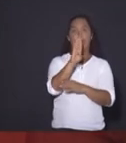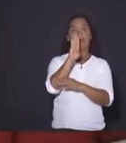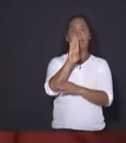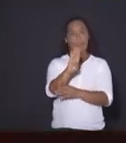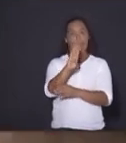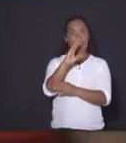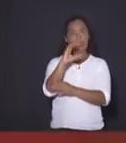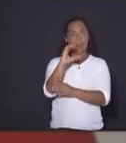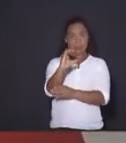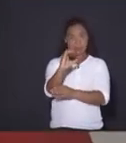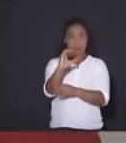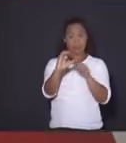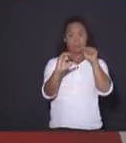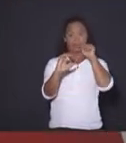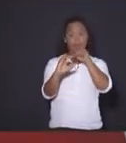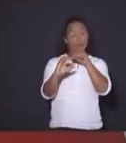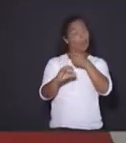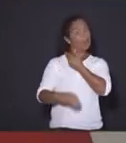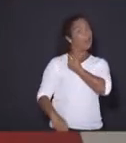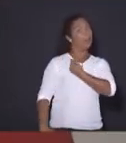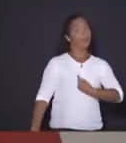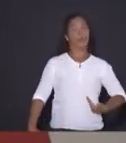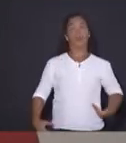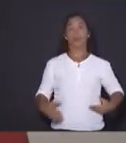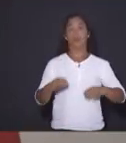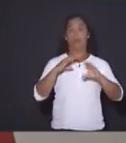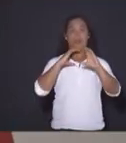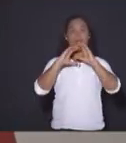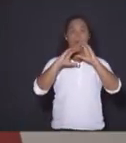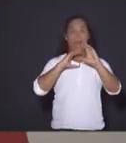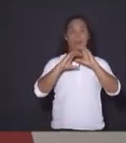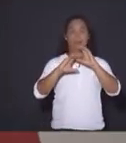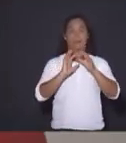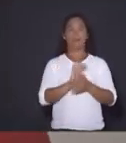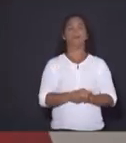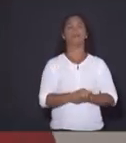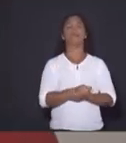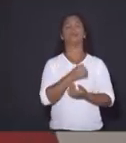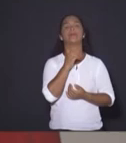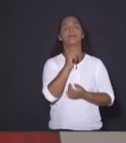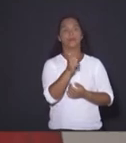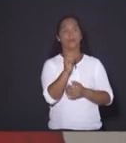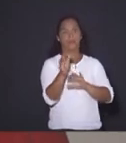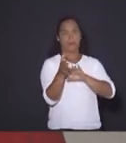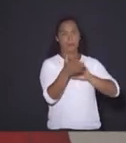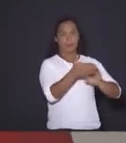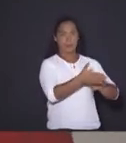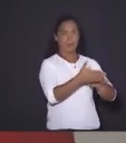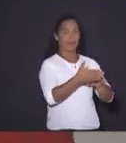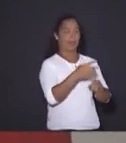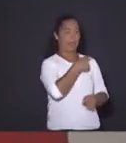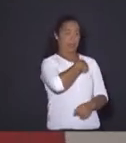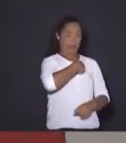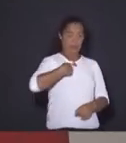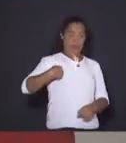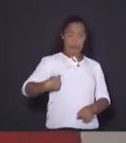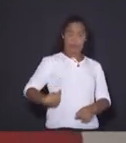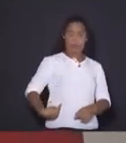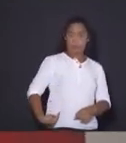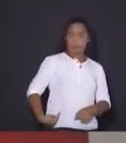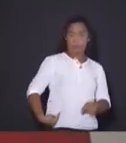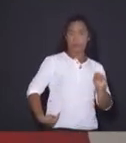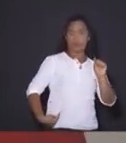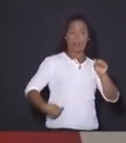empresa pública de comunicação qual é a principal empresa de comunicação do japão é uma